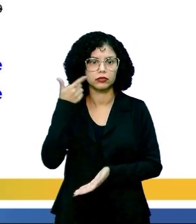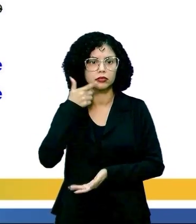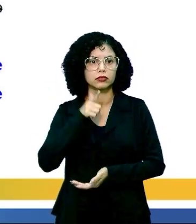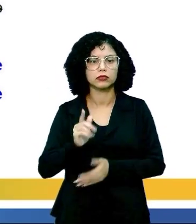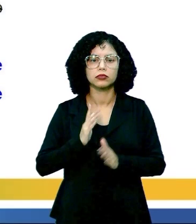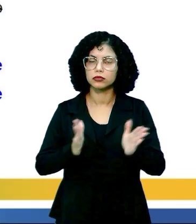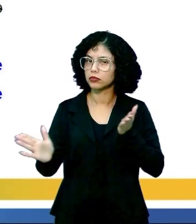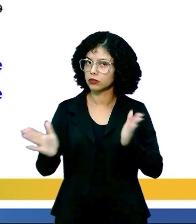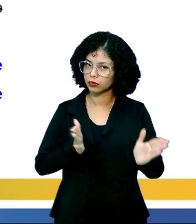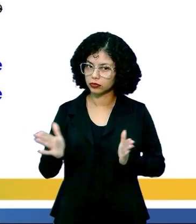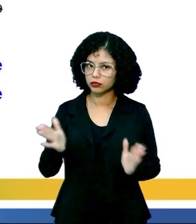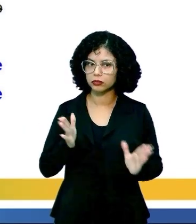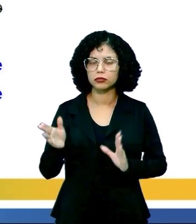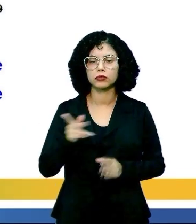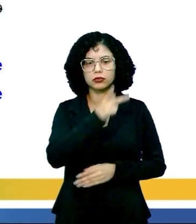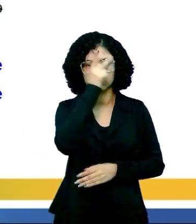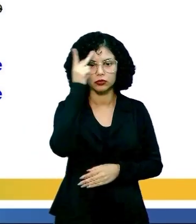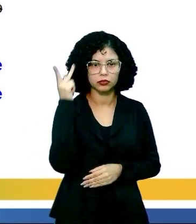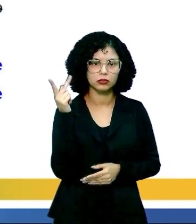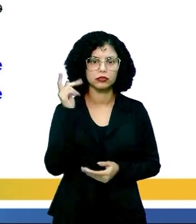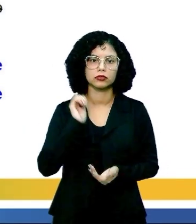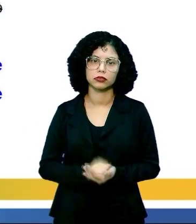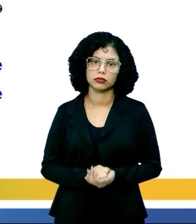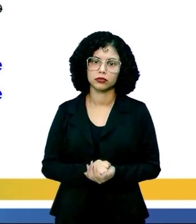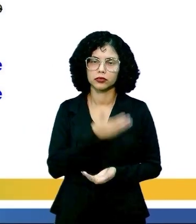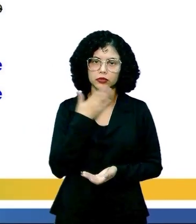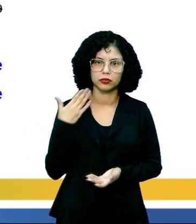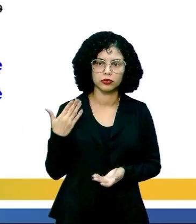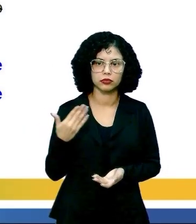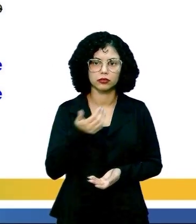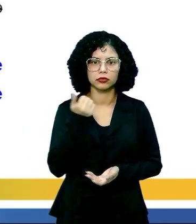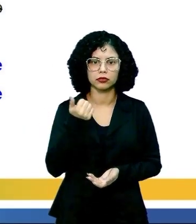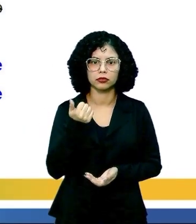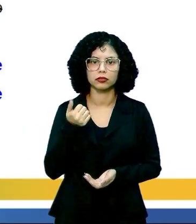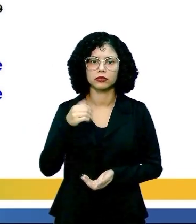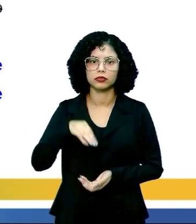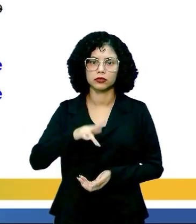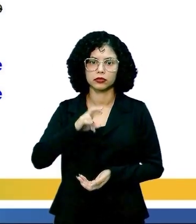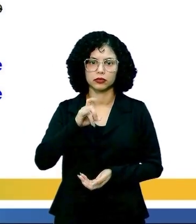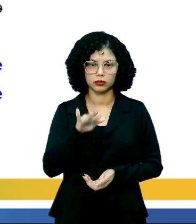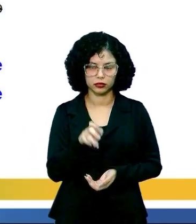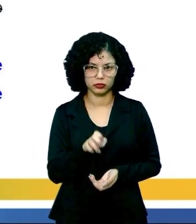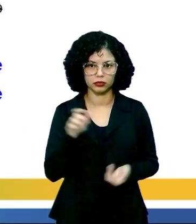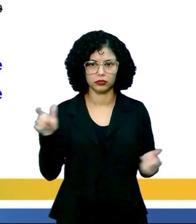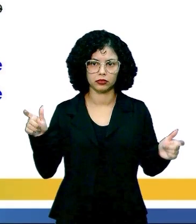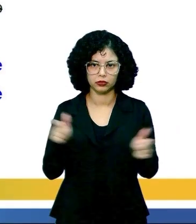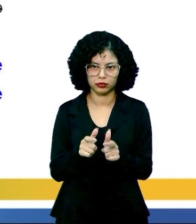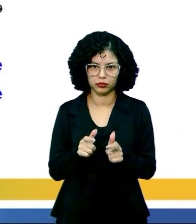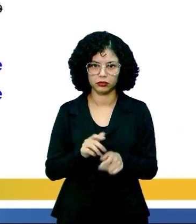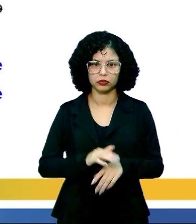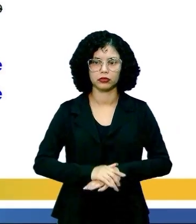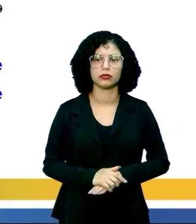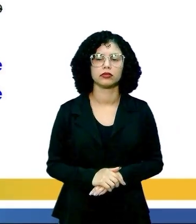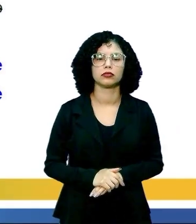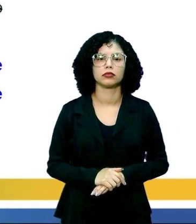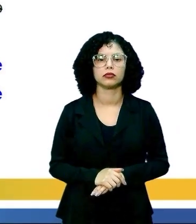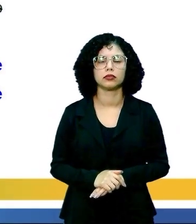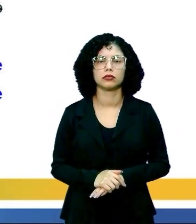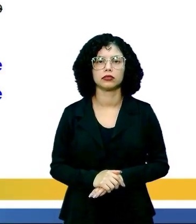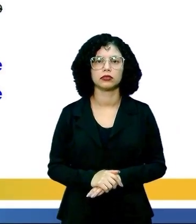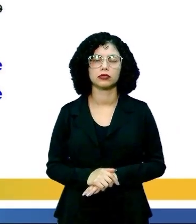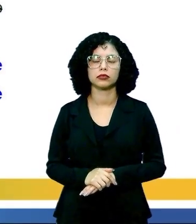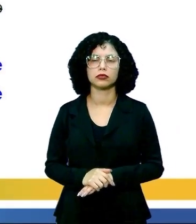de empresas que efetivam a garantia de acessibilidade de pessoas com